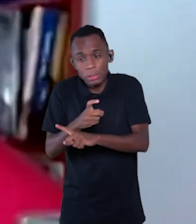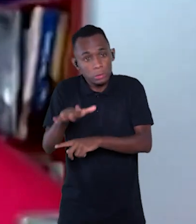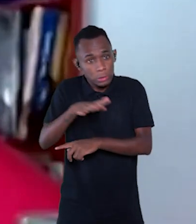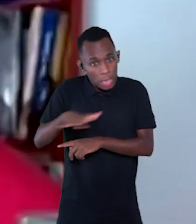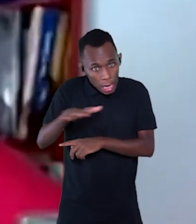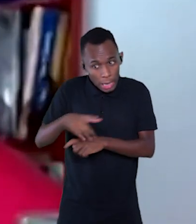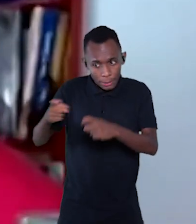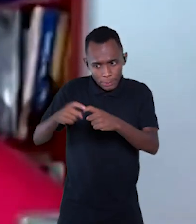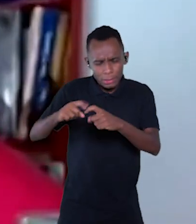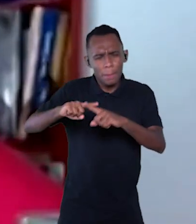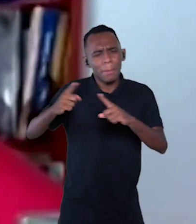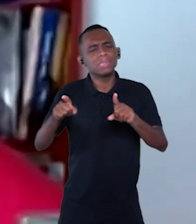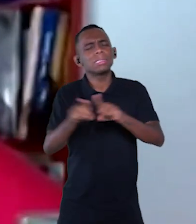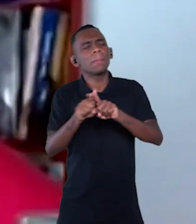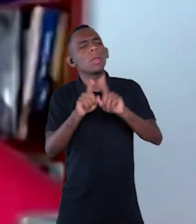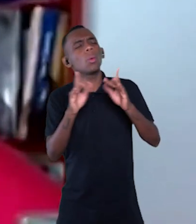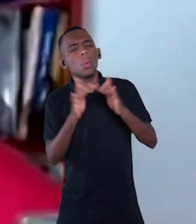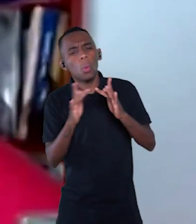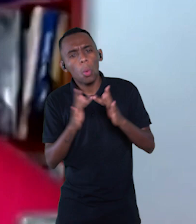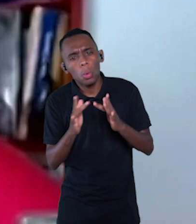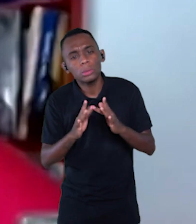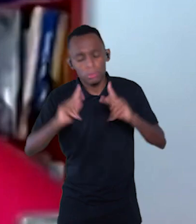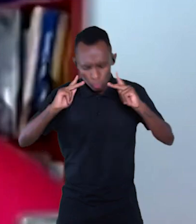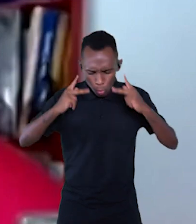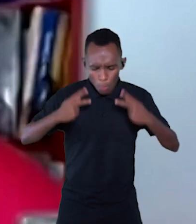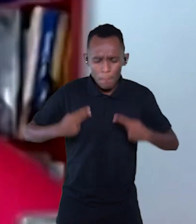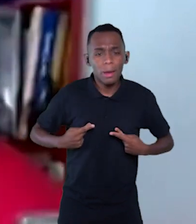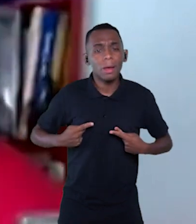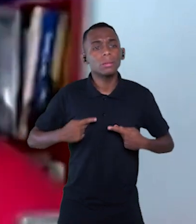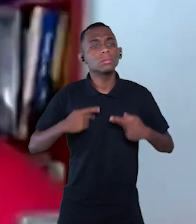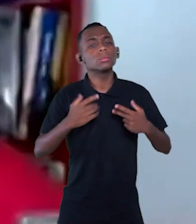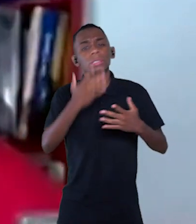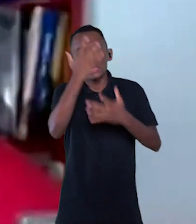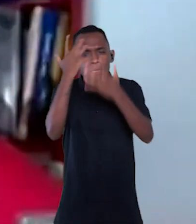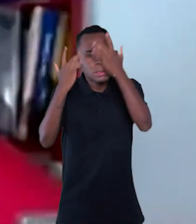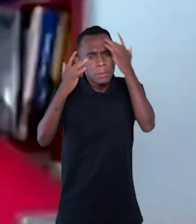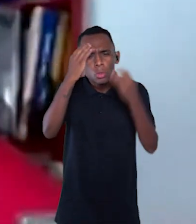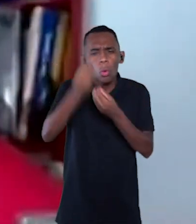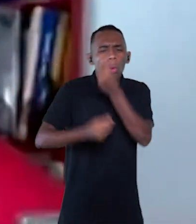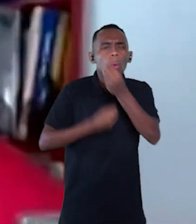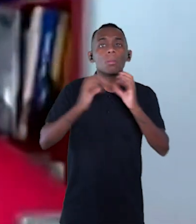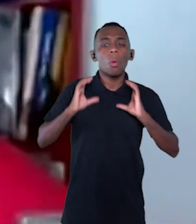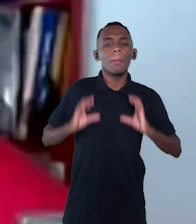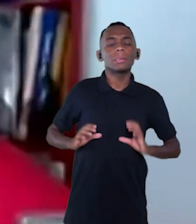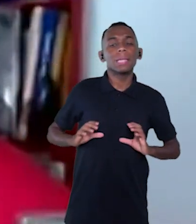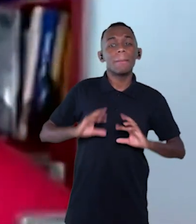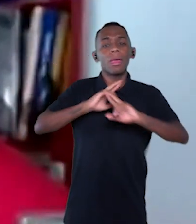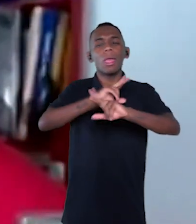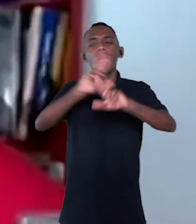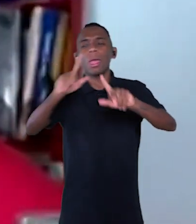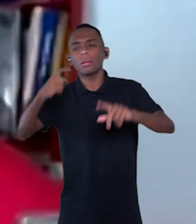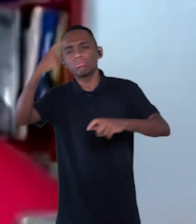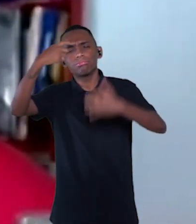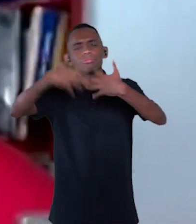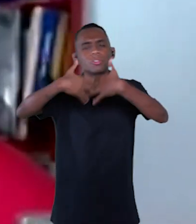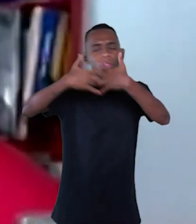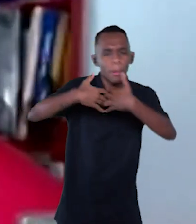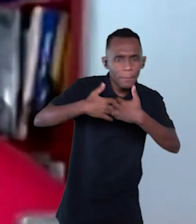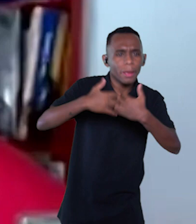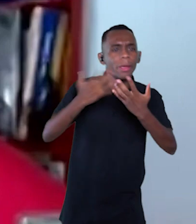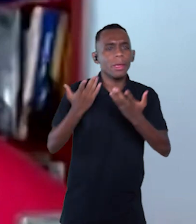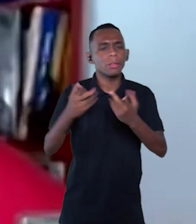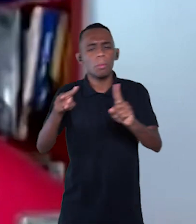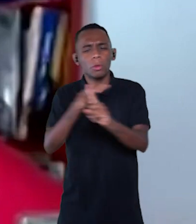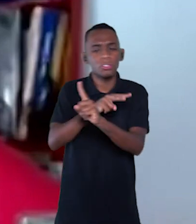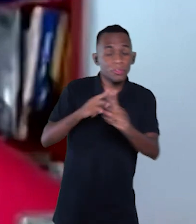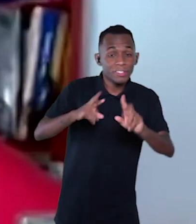mas o aprendizado das humanidades e das nuances de comportamento, de pensamento, de posicionamento